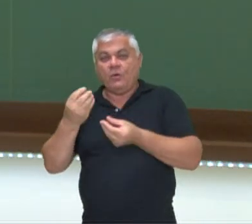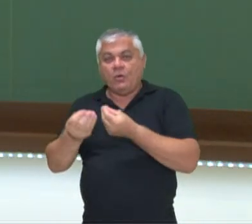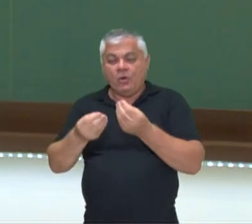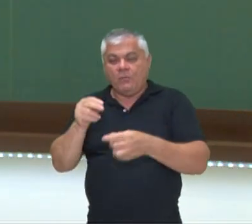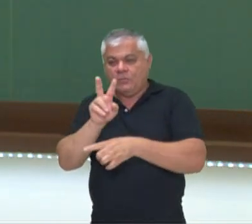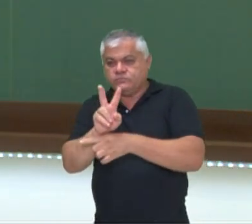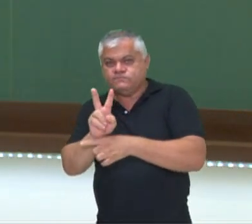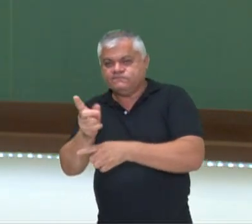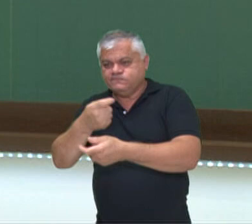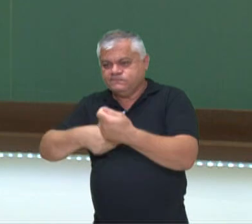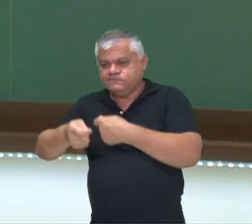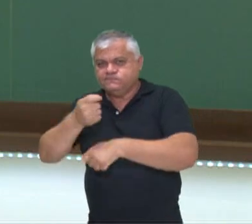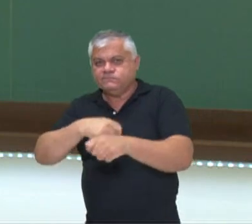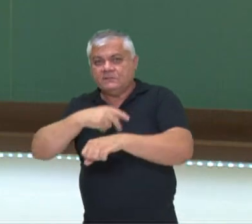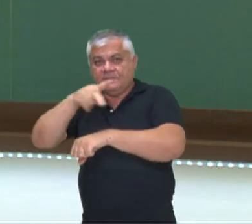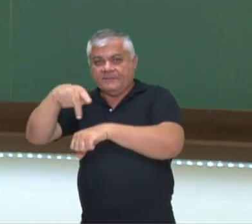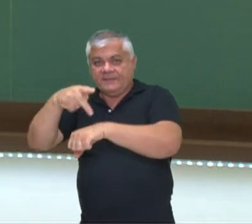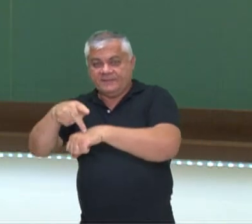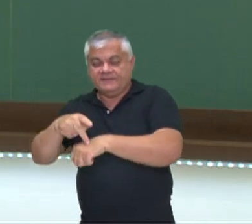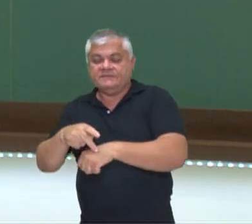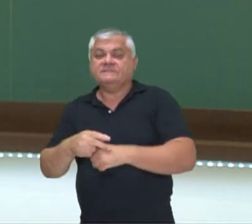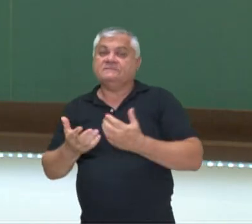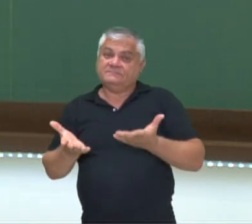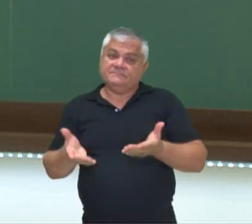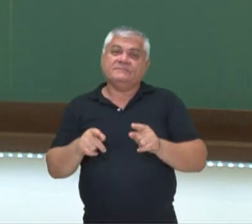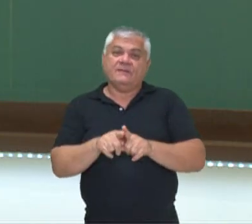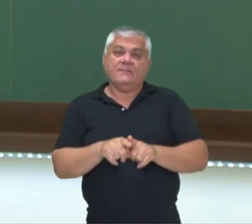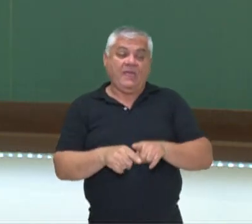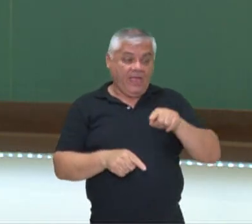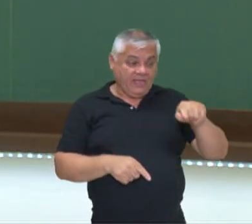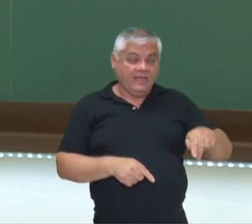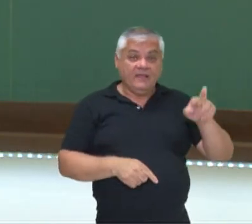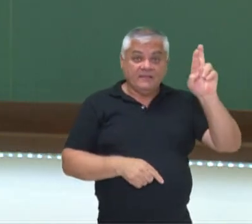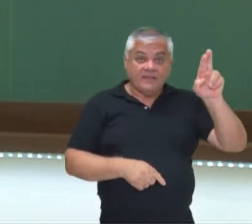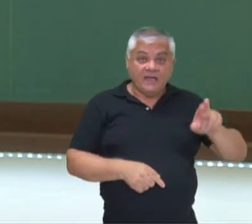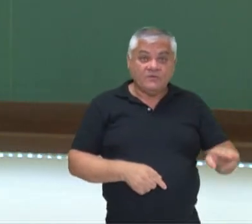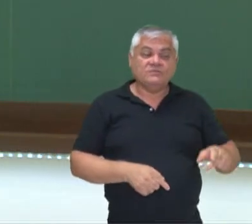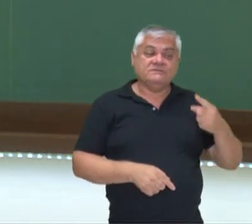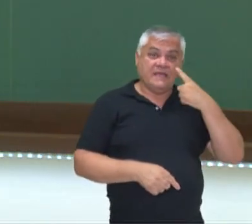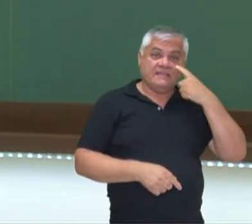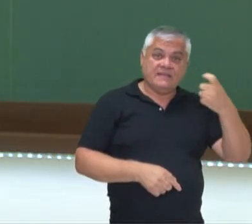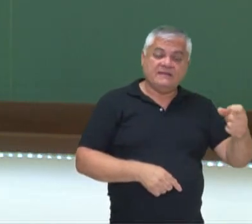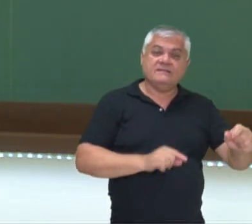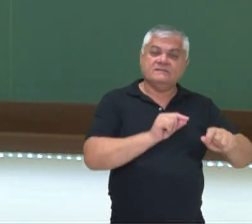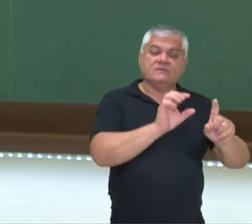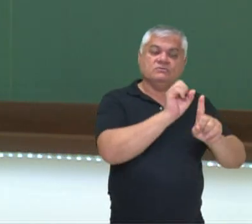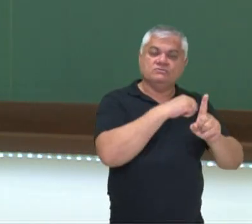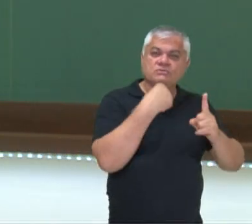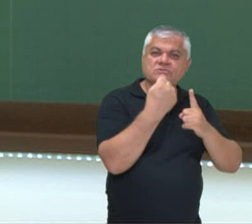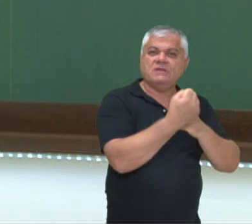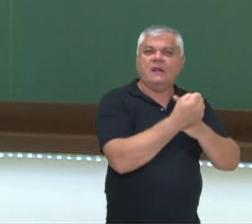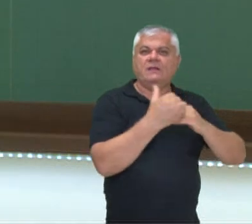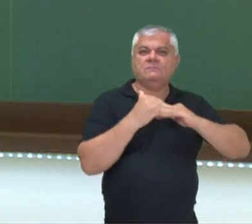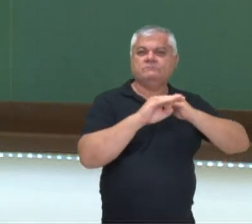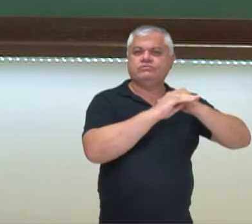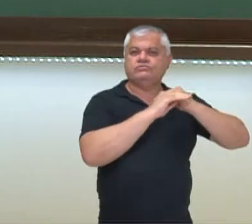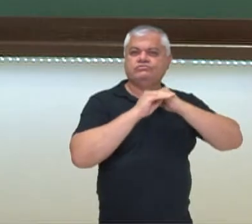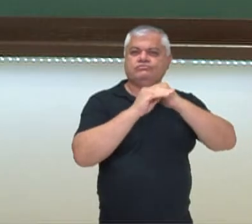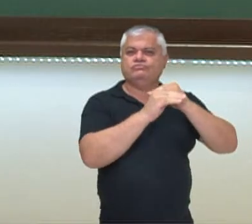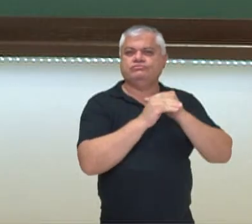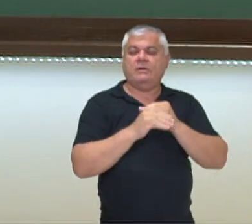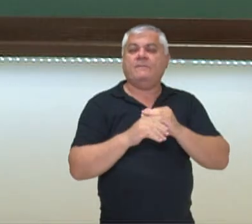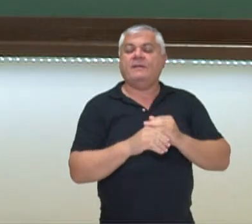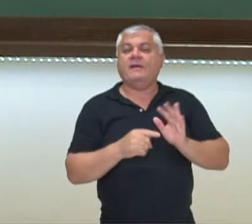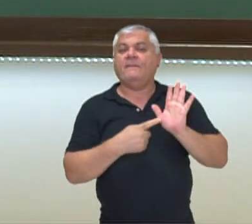gerenciar a economia de cada país. E que, claro, cada um defendia seu interesse com unhas e dentes, para mostrar que